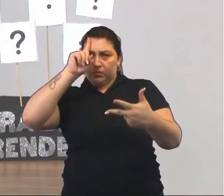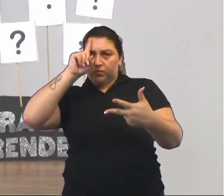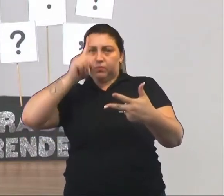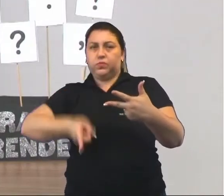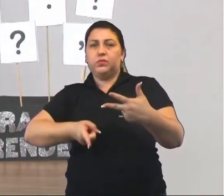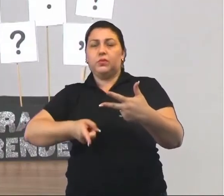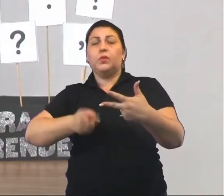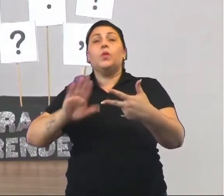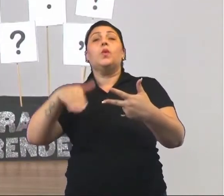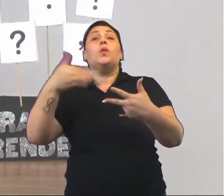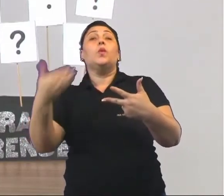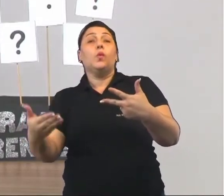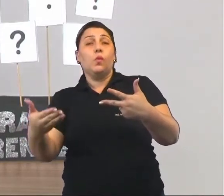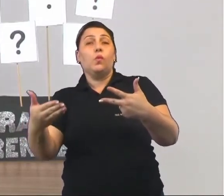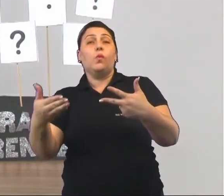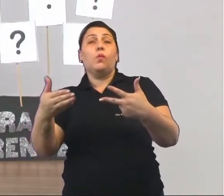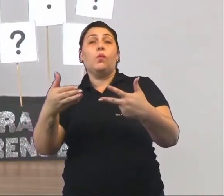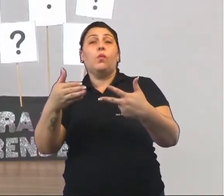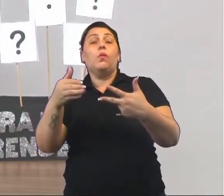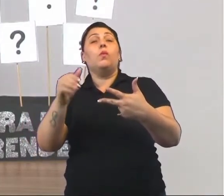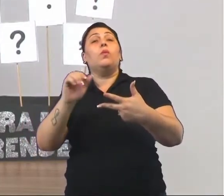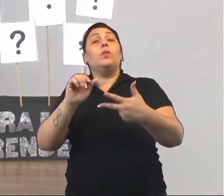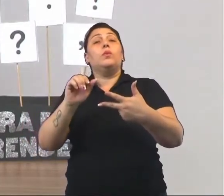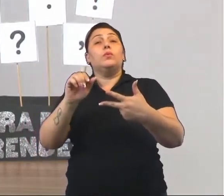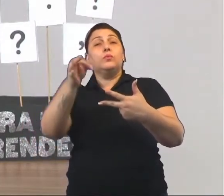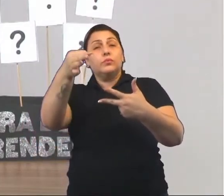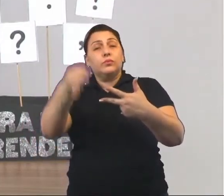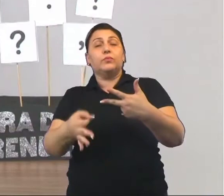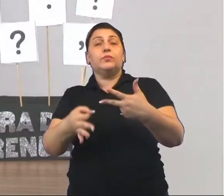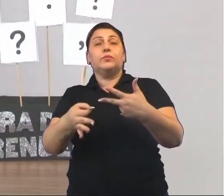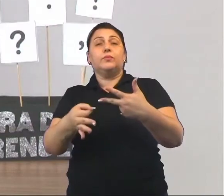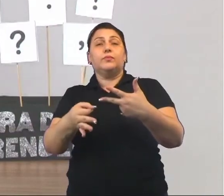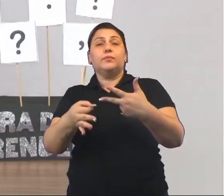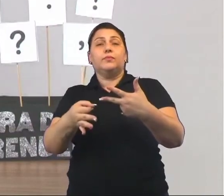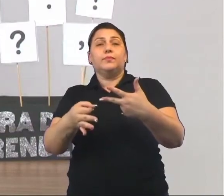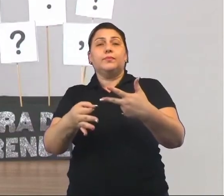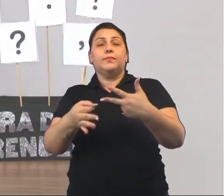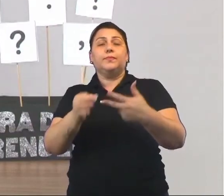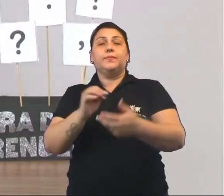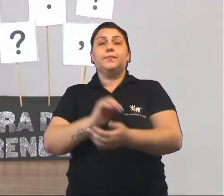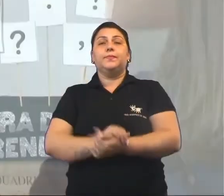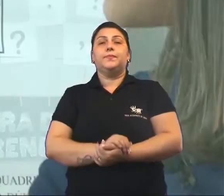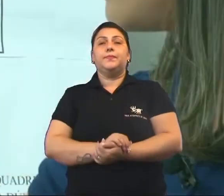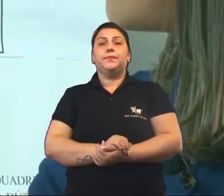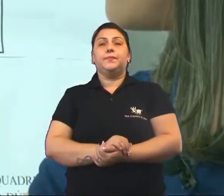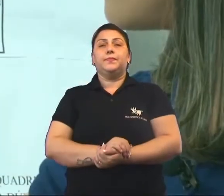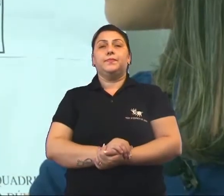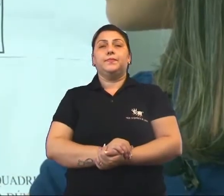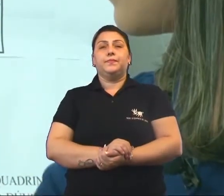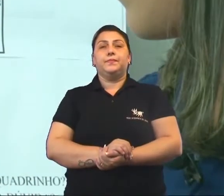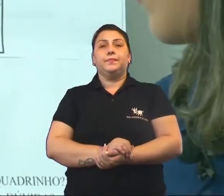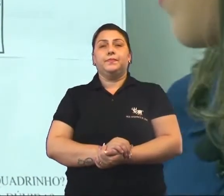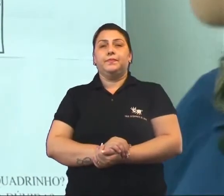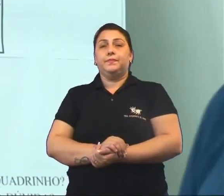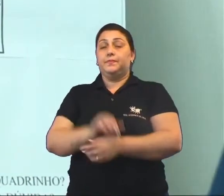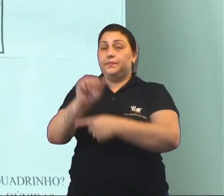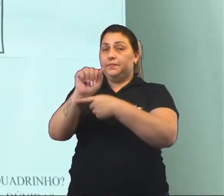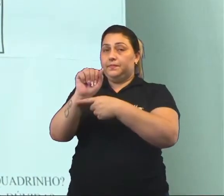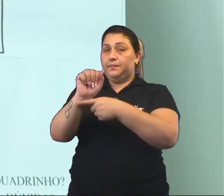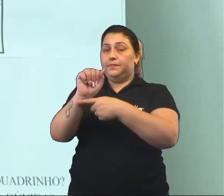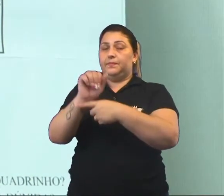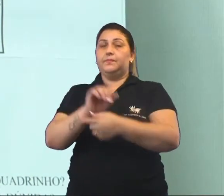ordem. Então, qual é a alternativa correta? Vamos marcar juntos? A alternativa correta é a letra